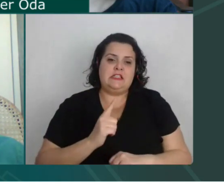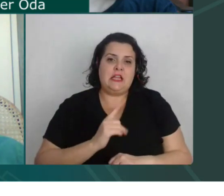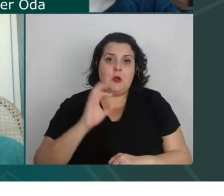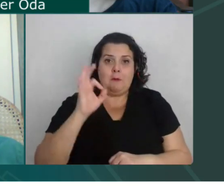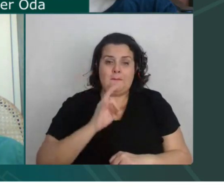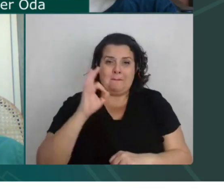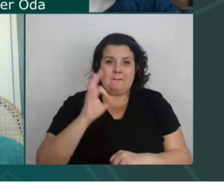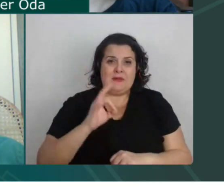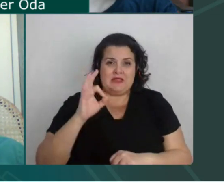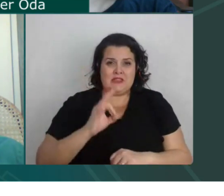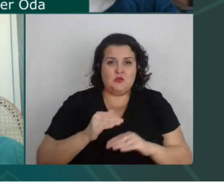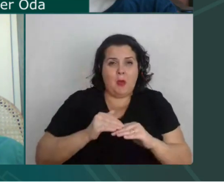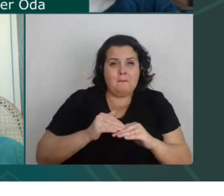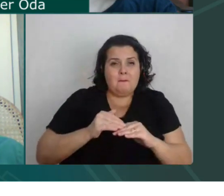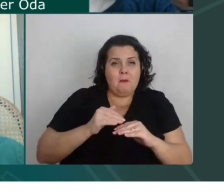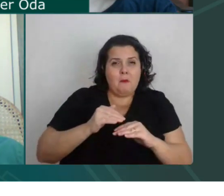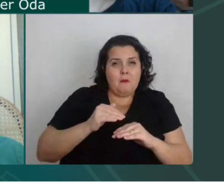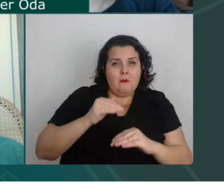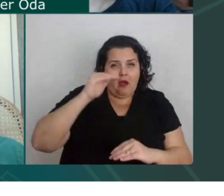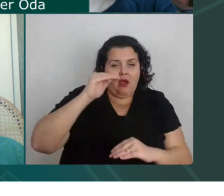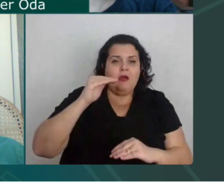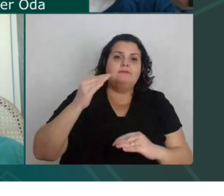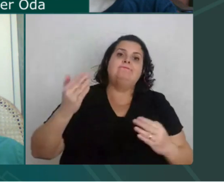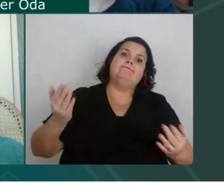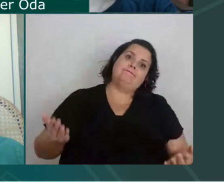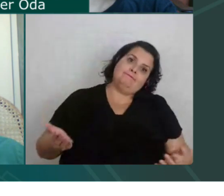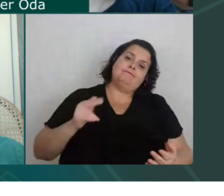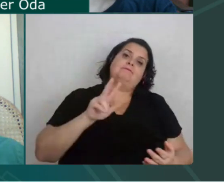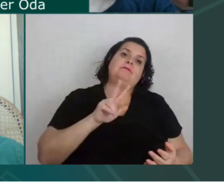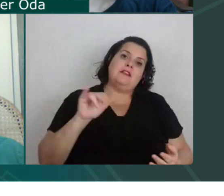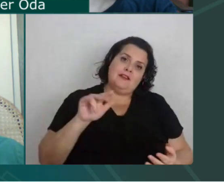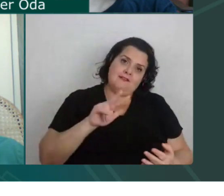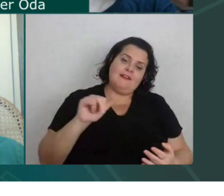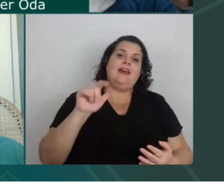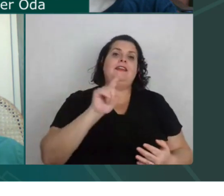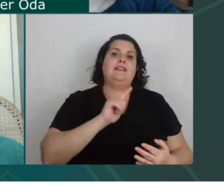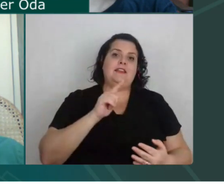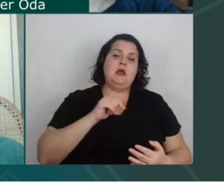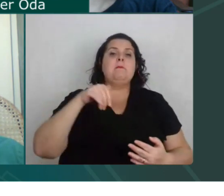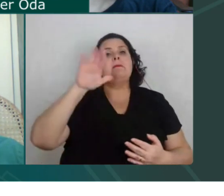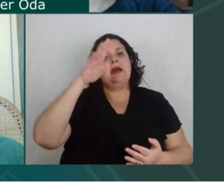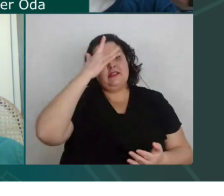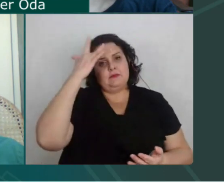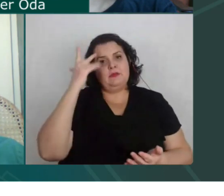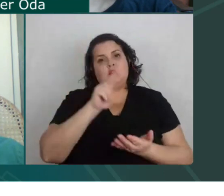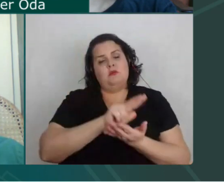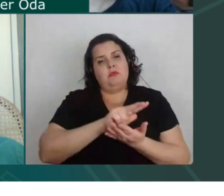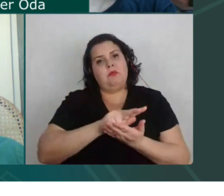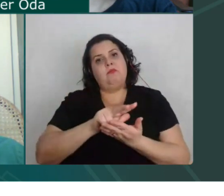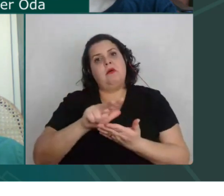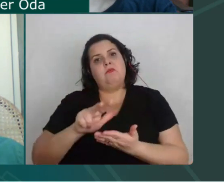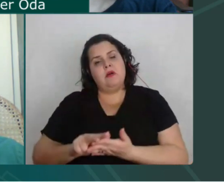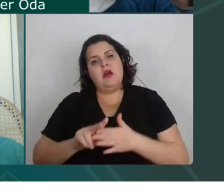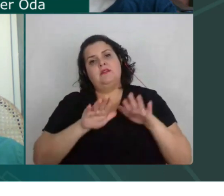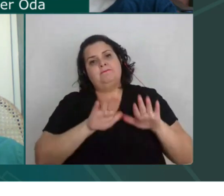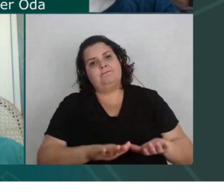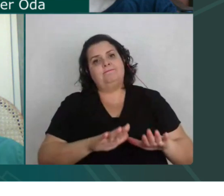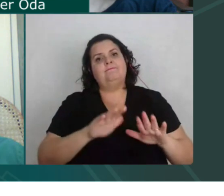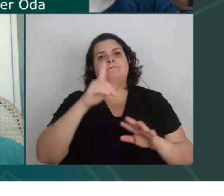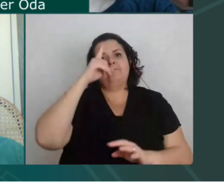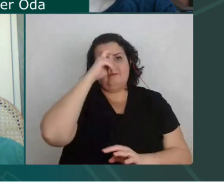na população e crescente, óbvio que você aumenta o número desses casos que vão ser internados e vão para a unidade